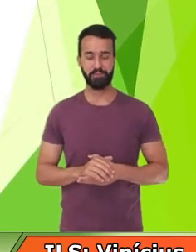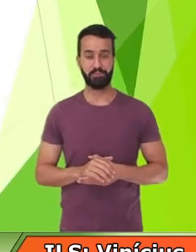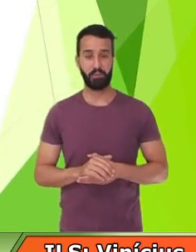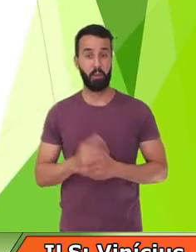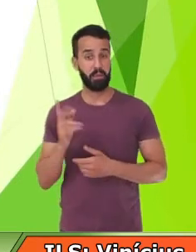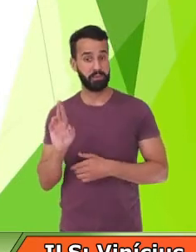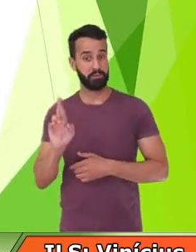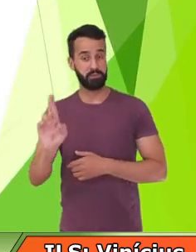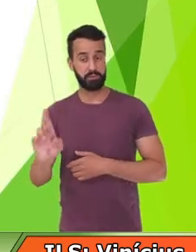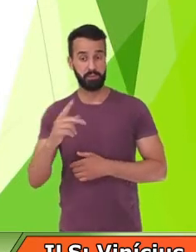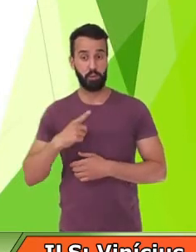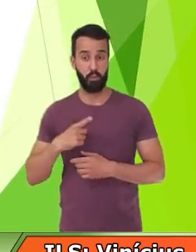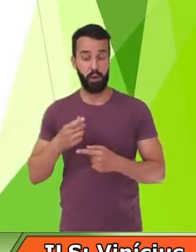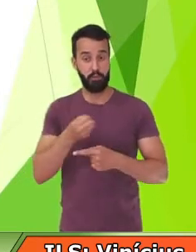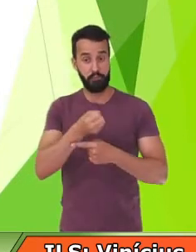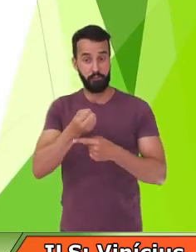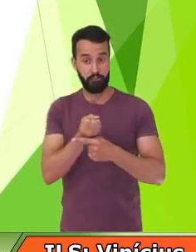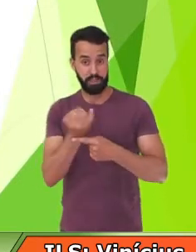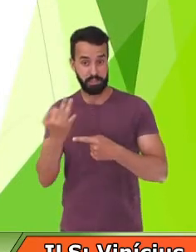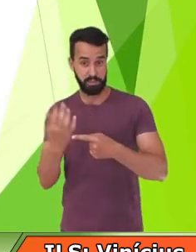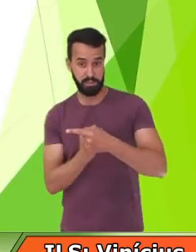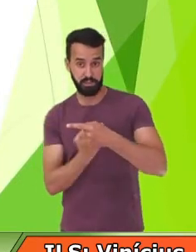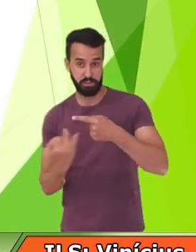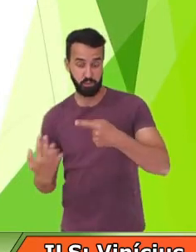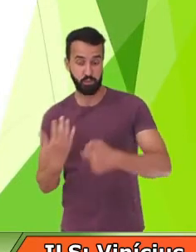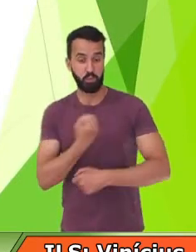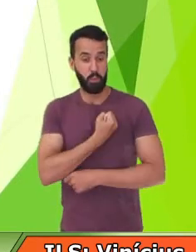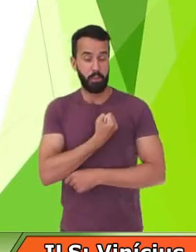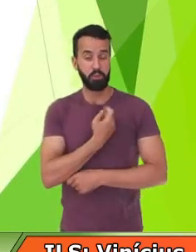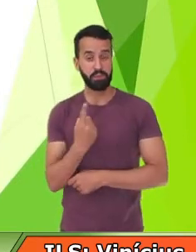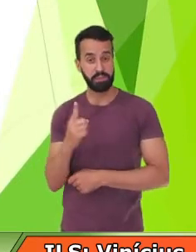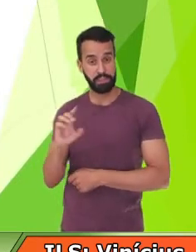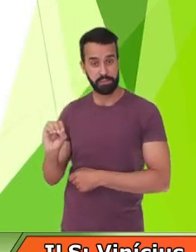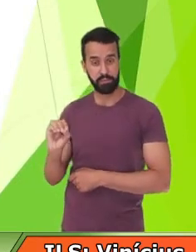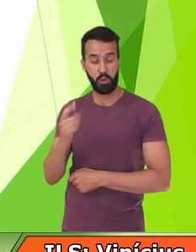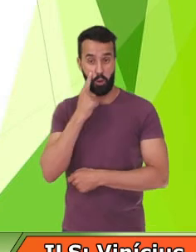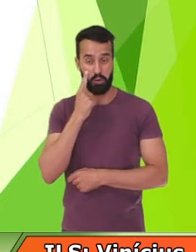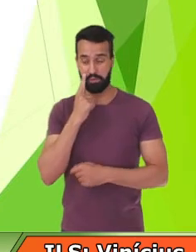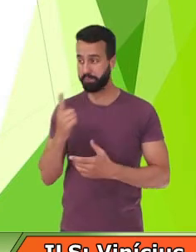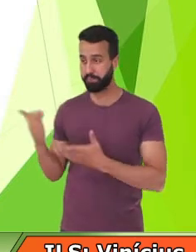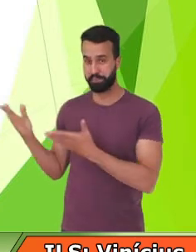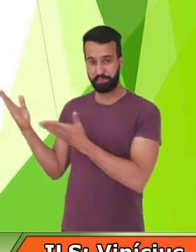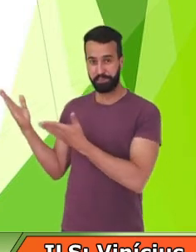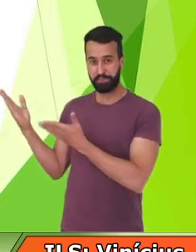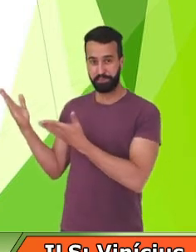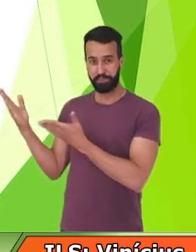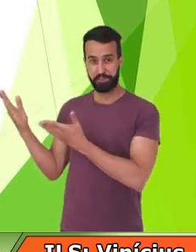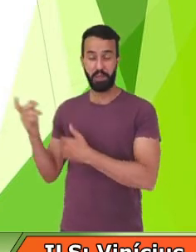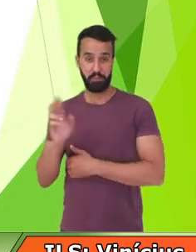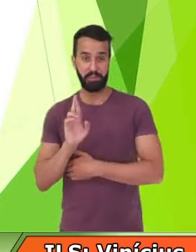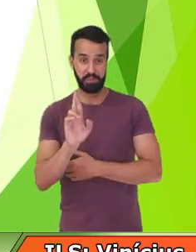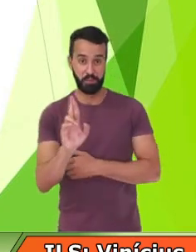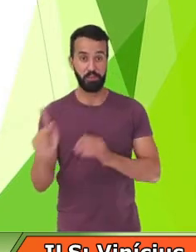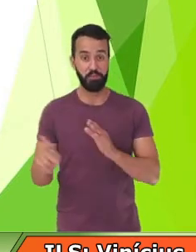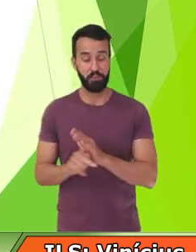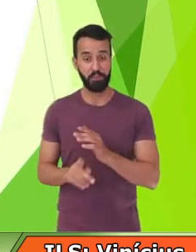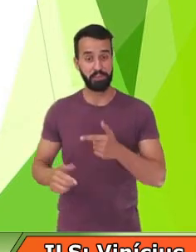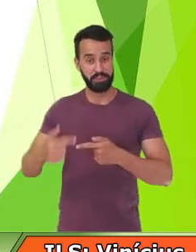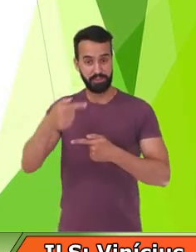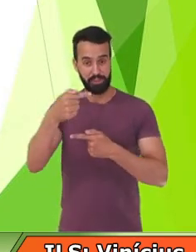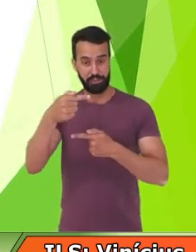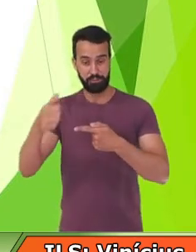Representação das frações em números decimais. Aqui nós temos uma representação da